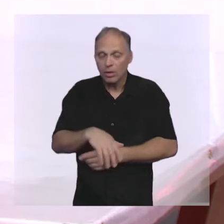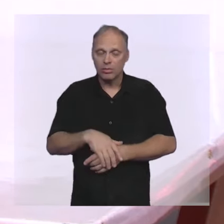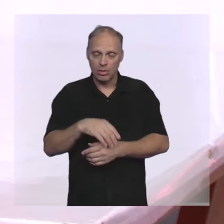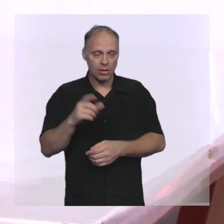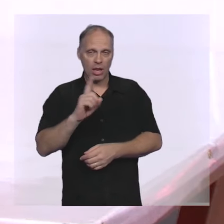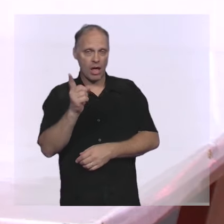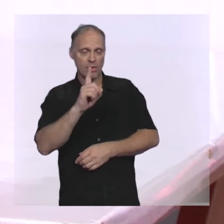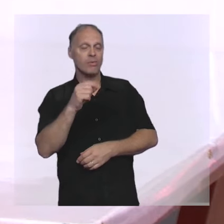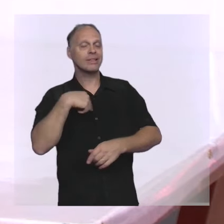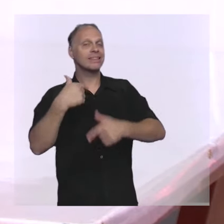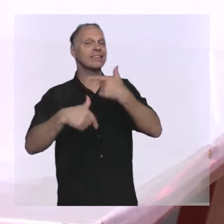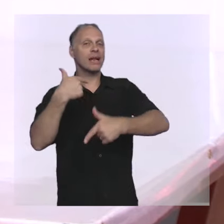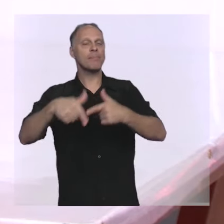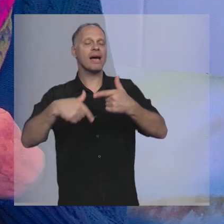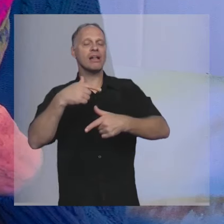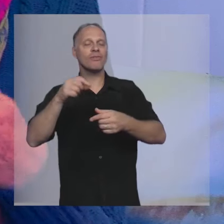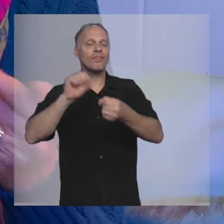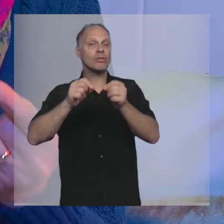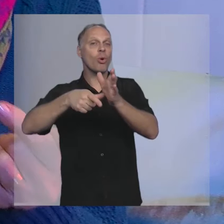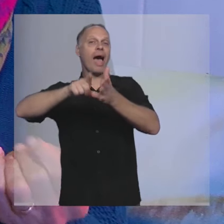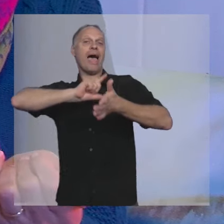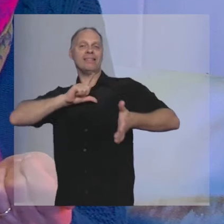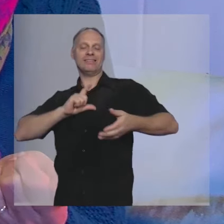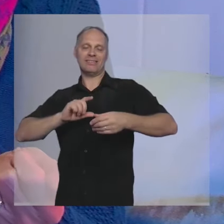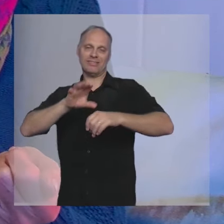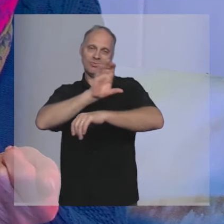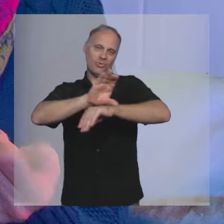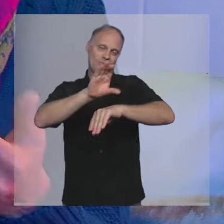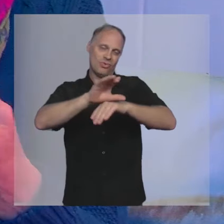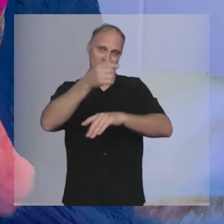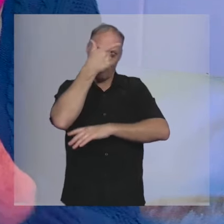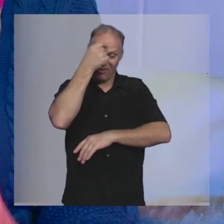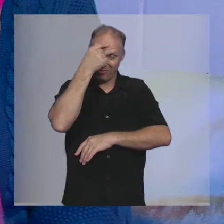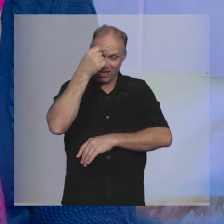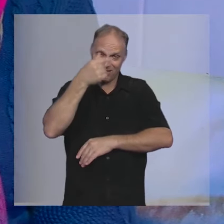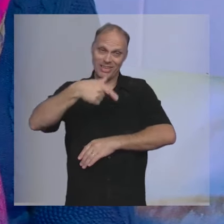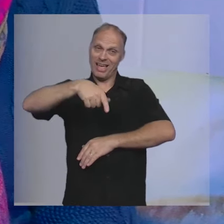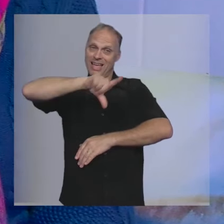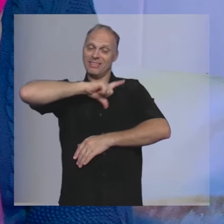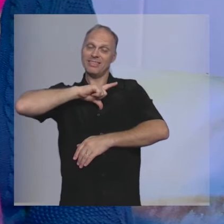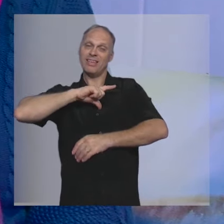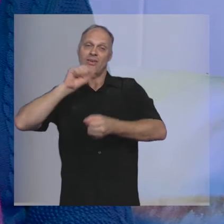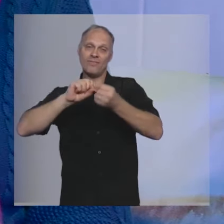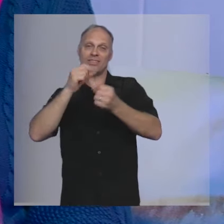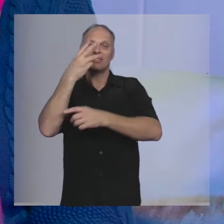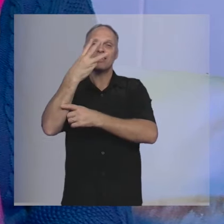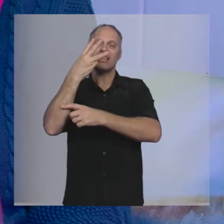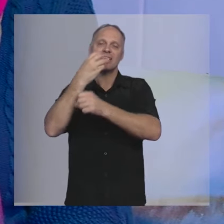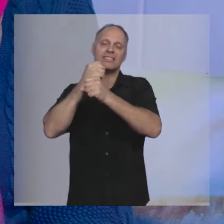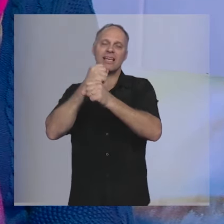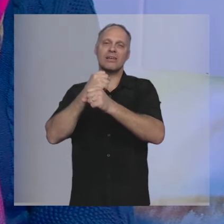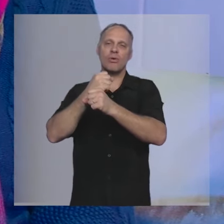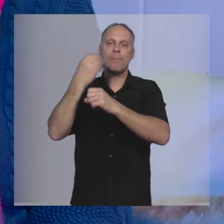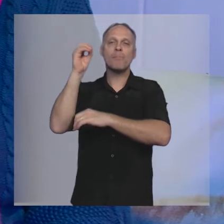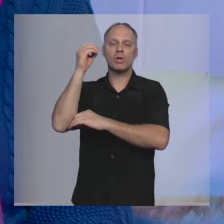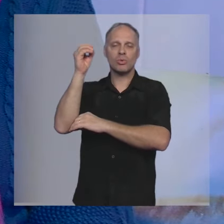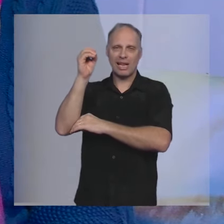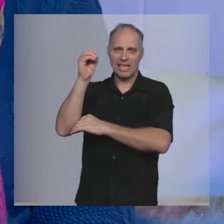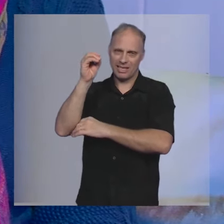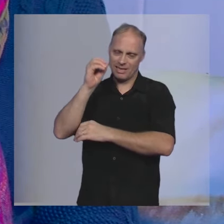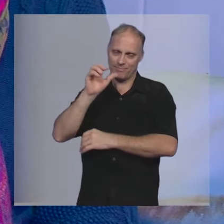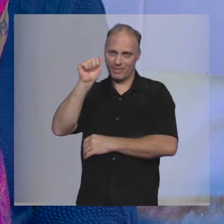Não, esses foram trabalhos anteriores. Quando eu fiz 3 anos em Porto Alegre no ateliê,